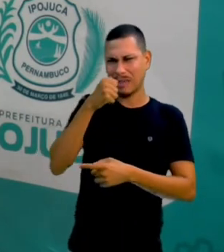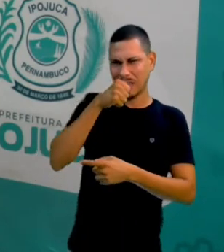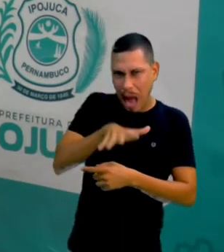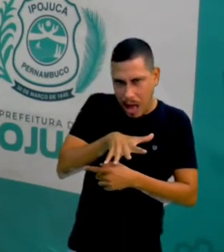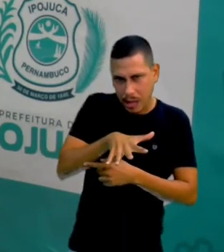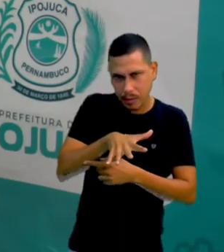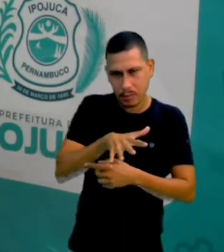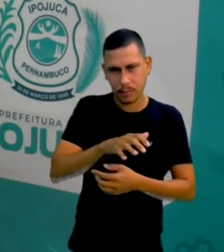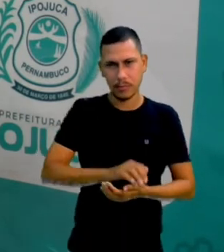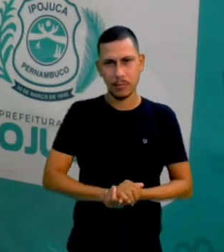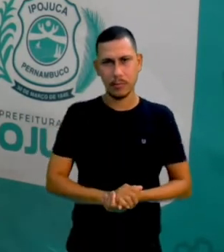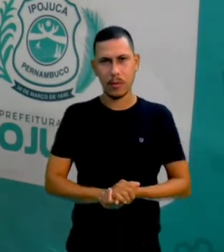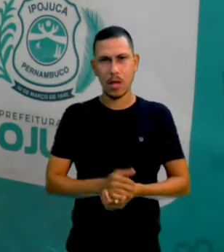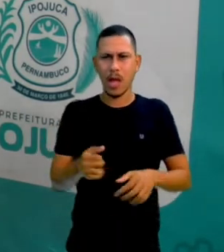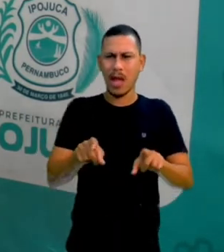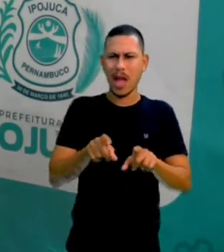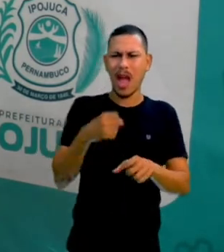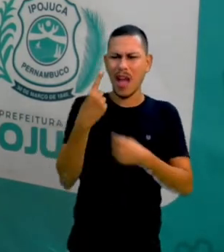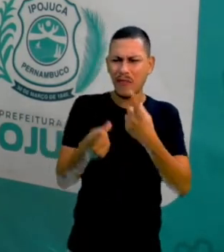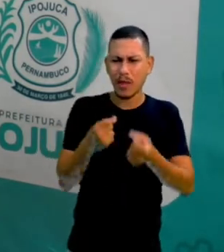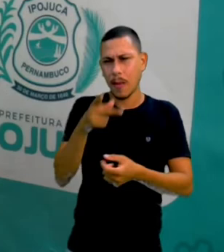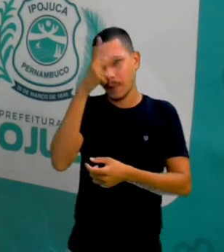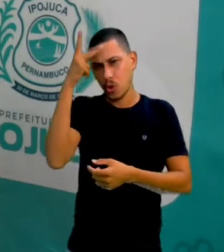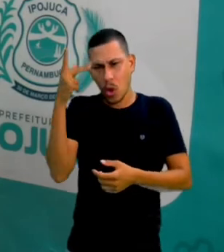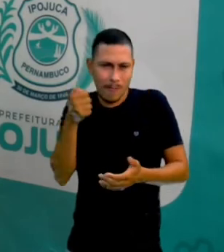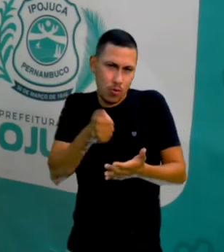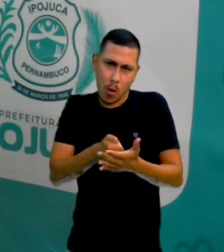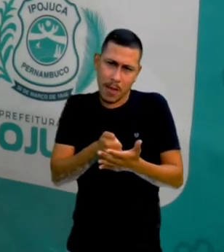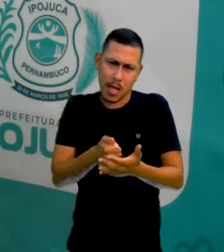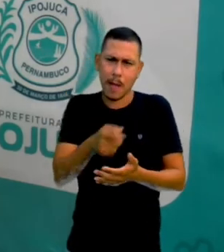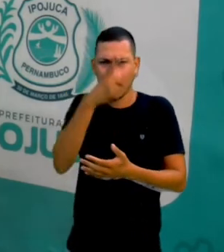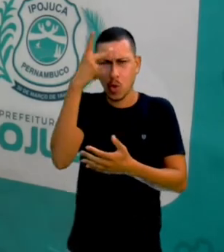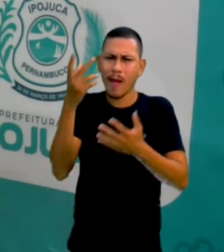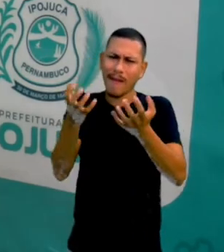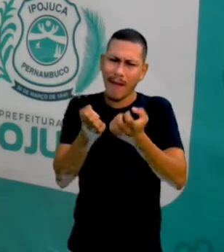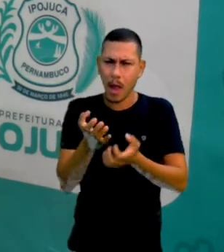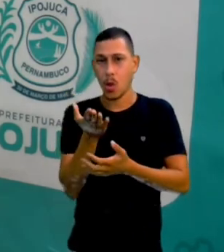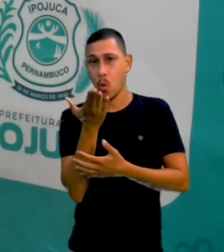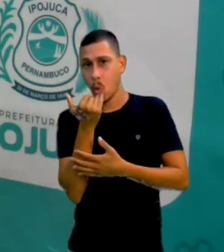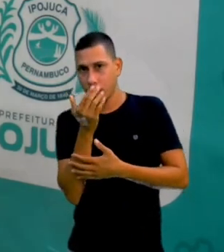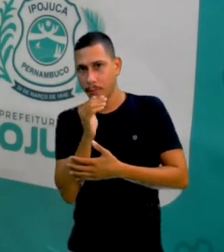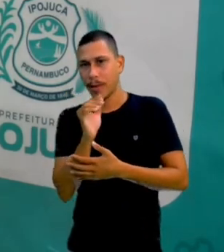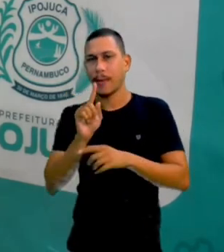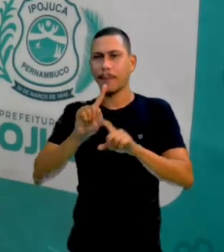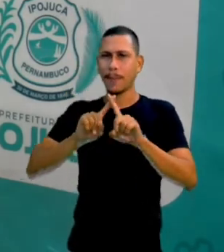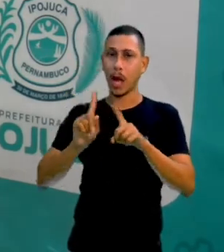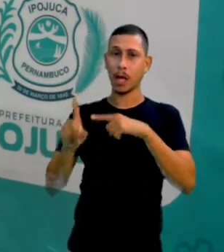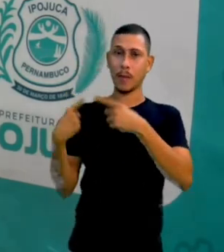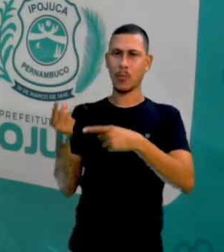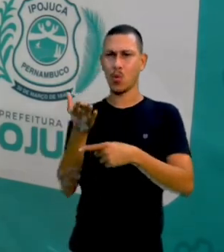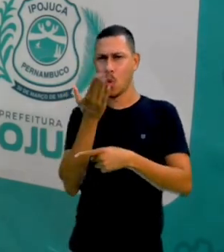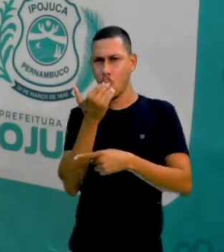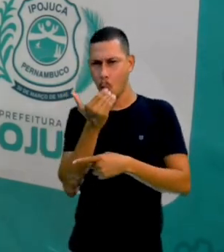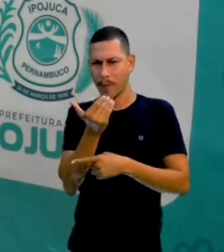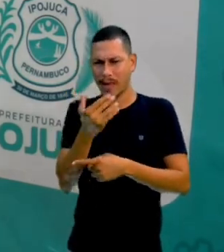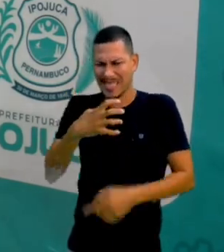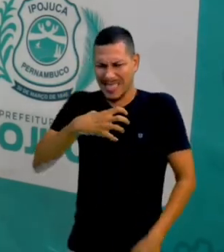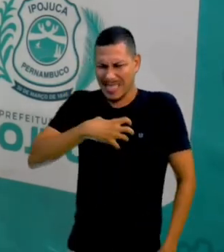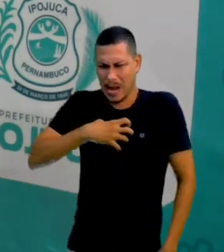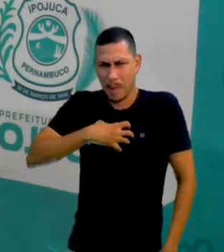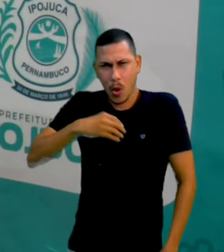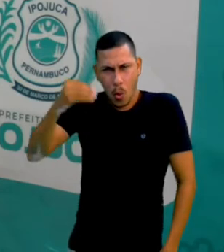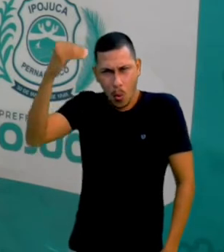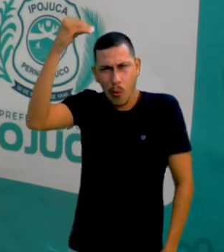outros casos, ela não está sendo nem obrigada, ela quer realmente comer. Só que após fazer a refeição, ela fica com